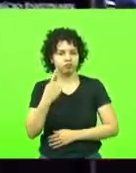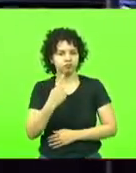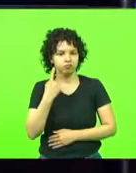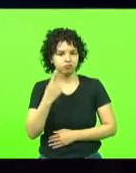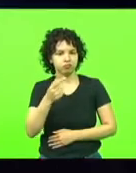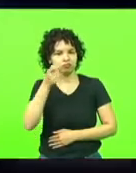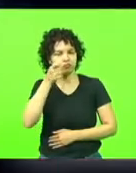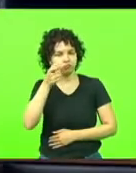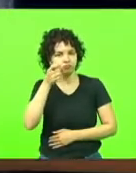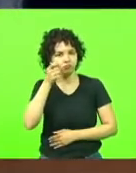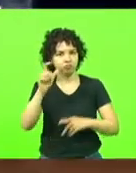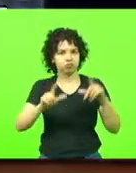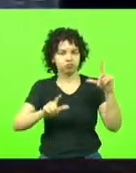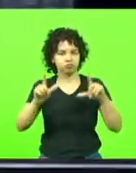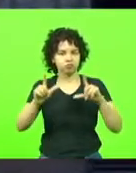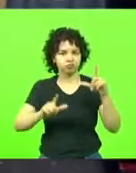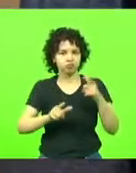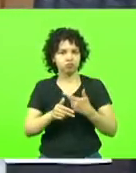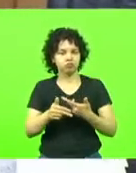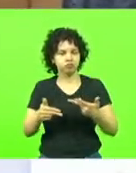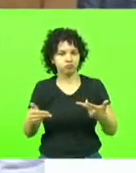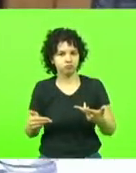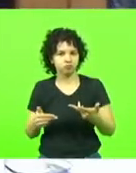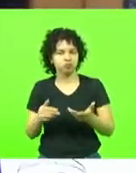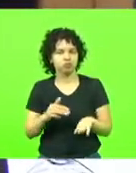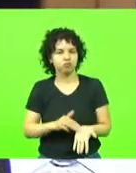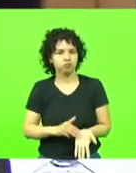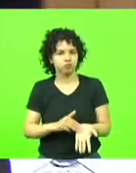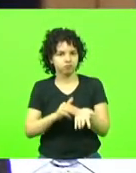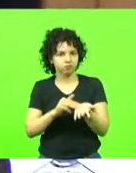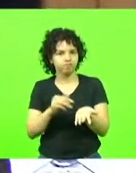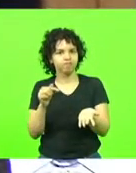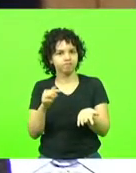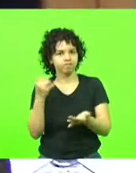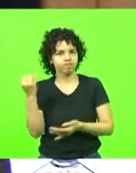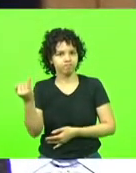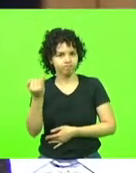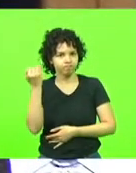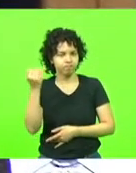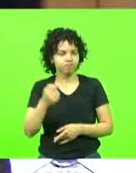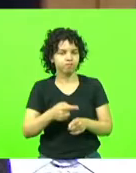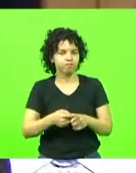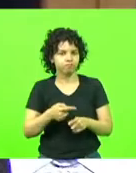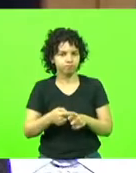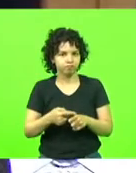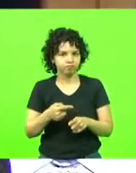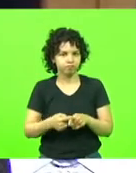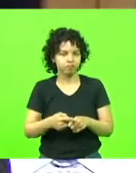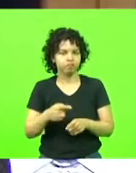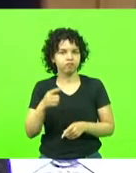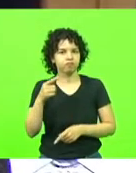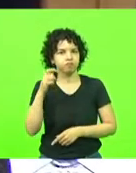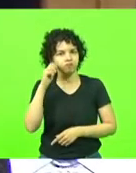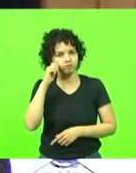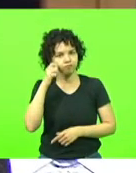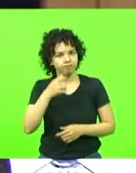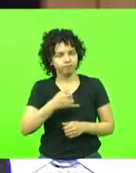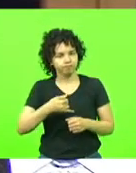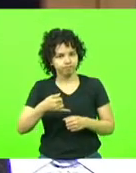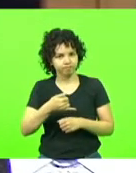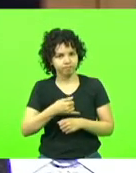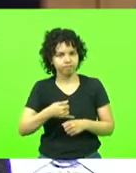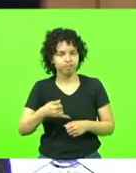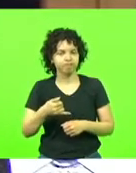canais respectivos. Essa moção se faz necessária, haja vista que a Petrobras, de uma